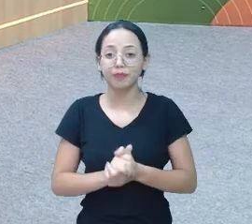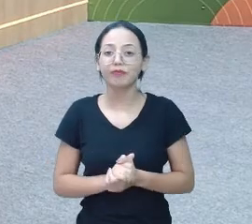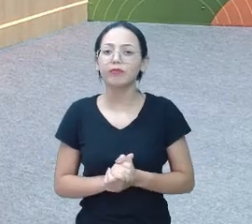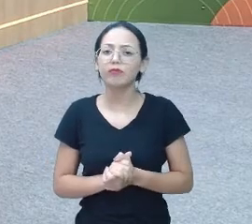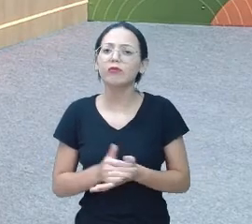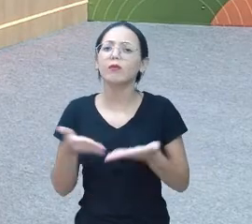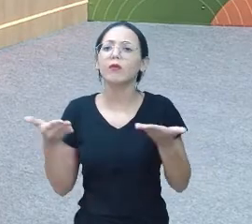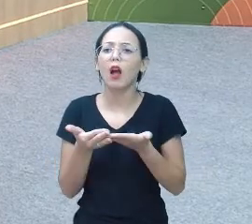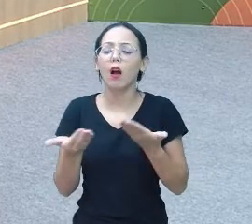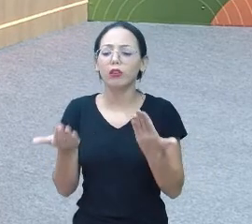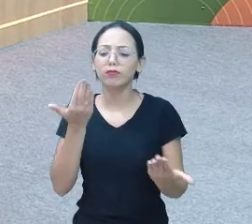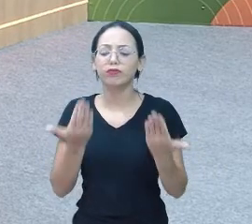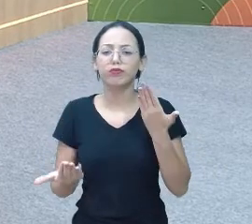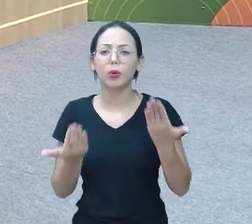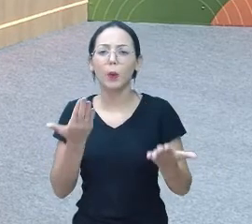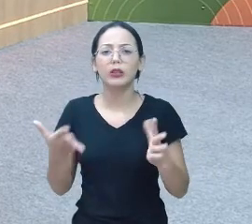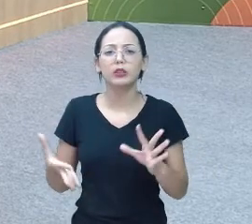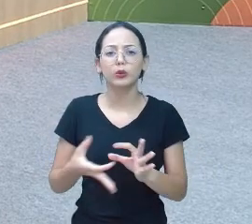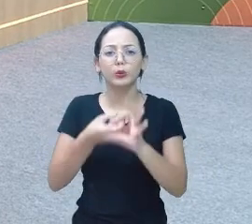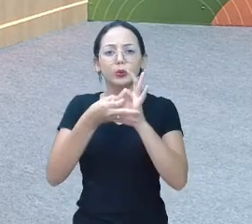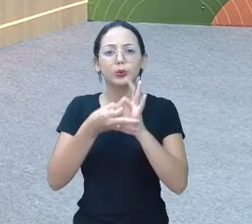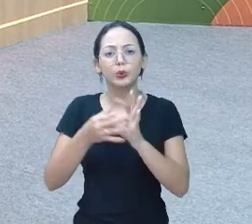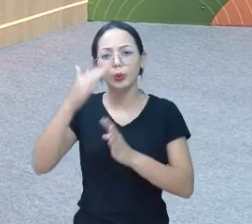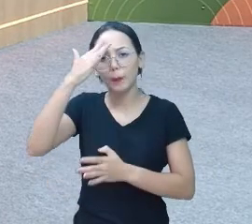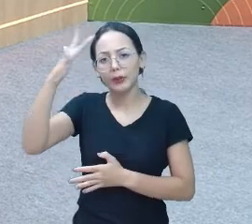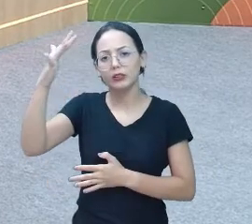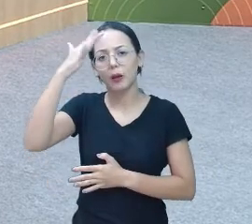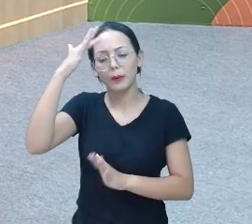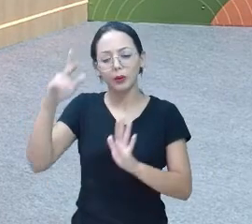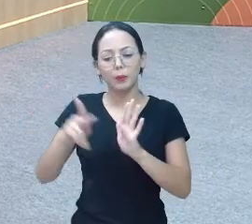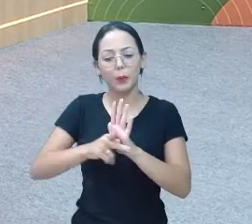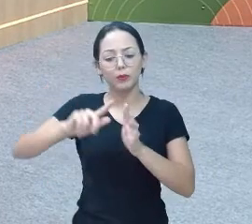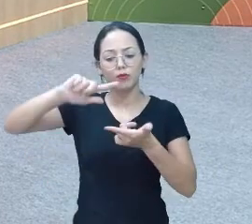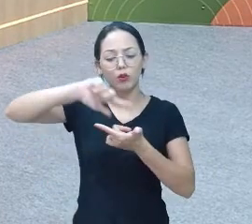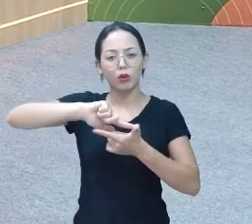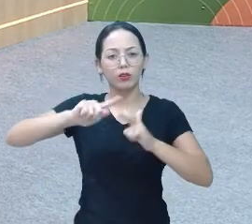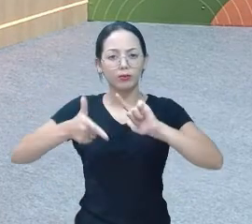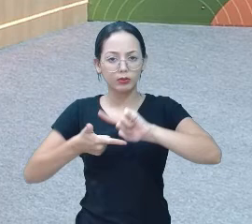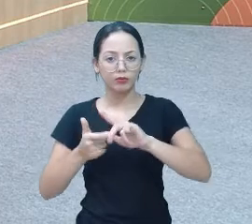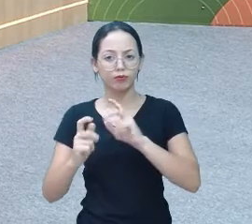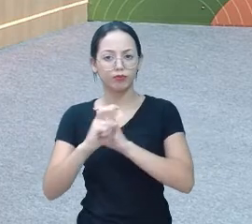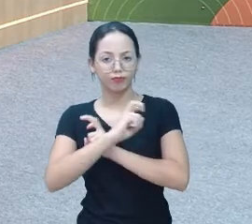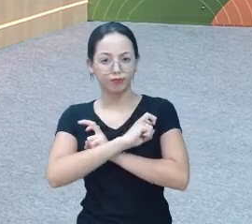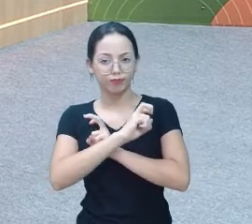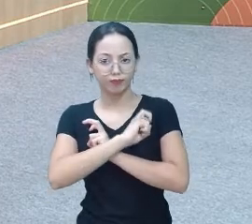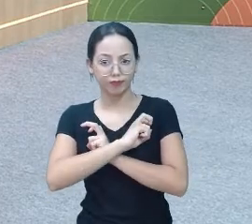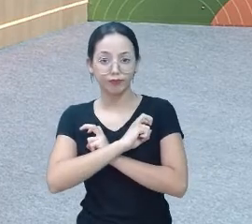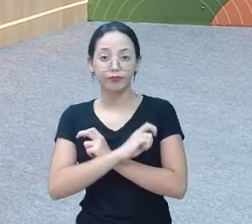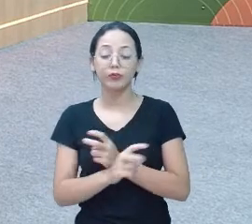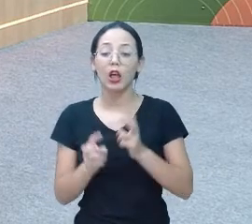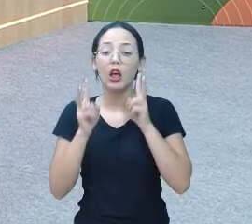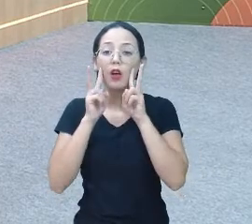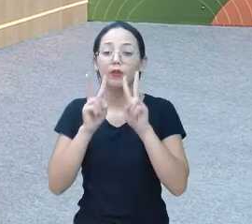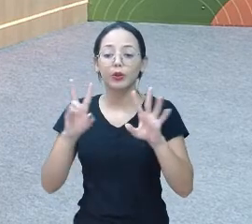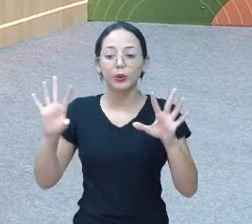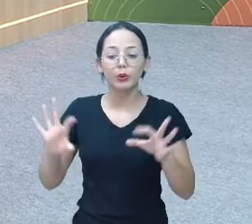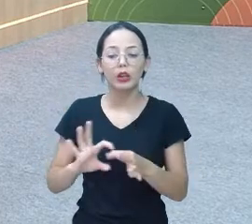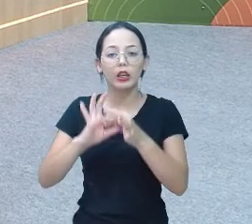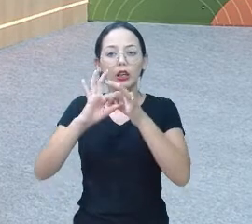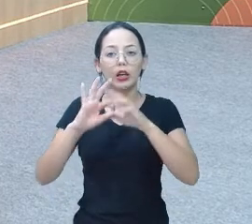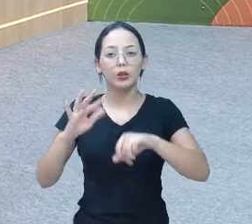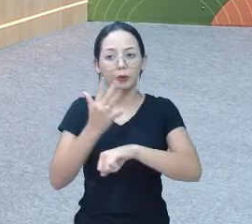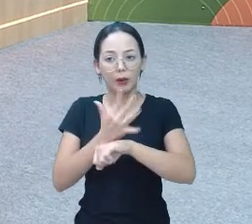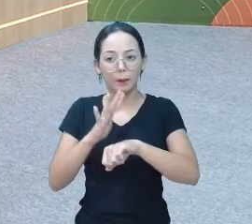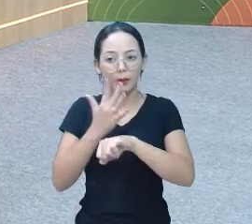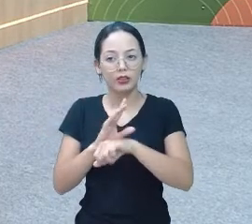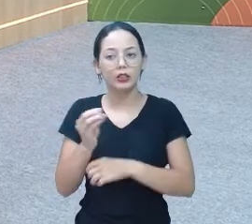muito um paralelo à geometria, ao pensamento geométrico egípcio, a gente acabou de ver que está muito ligado à prática, e a